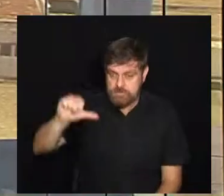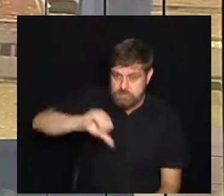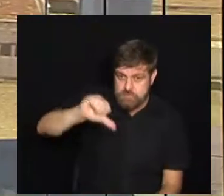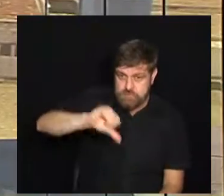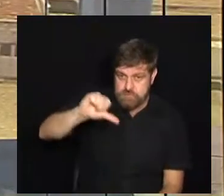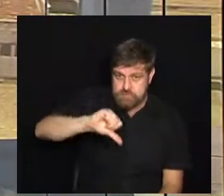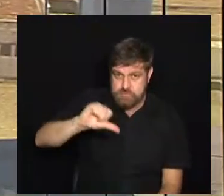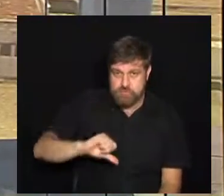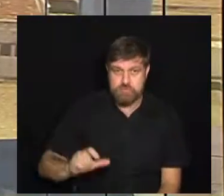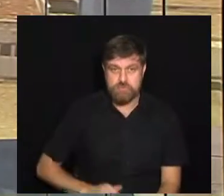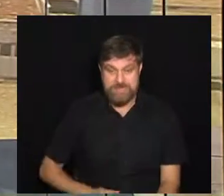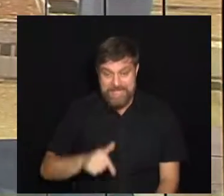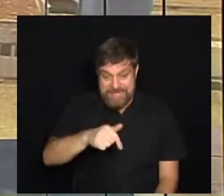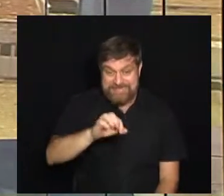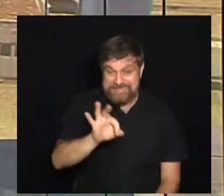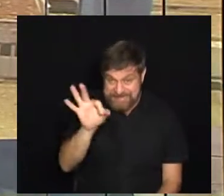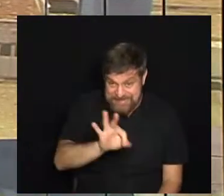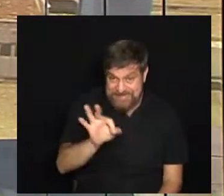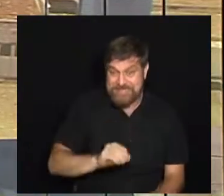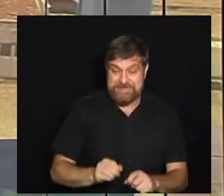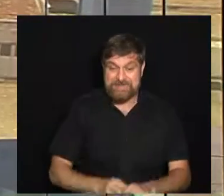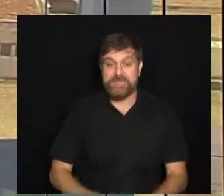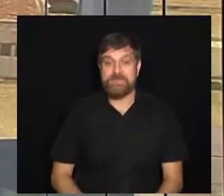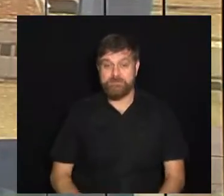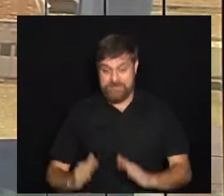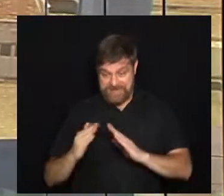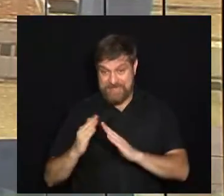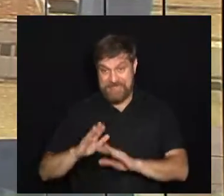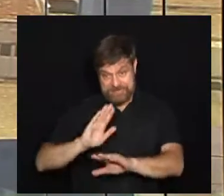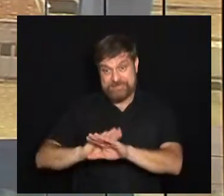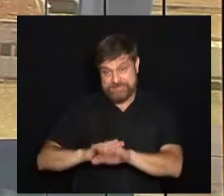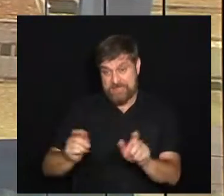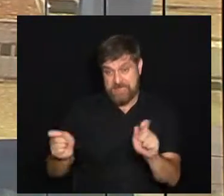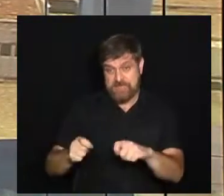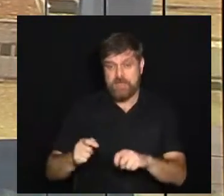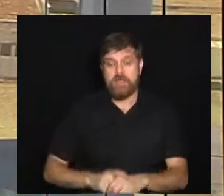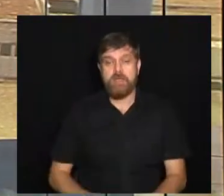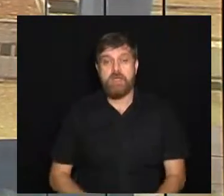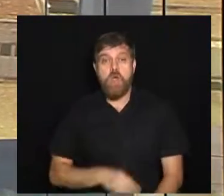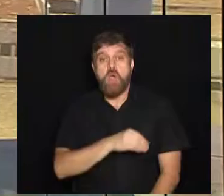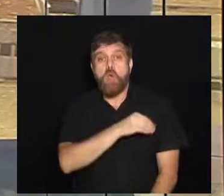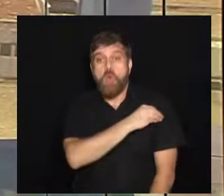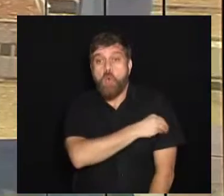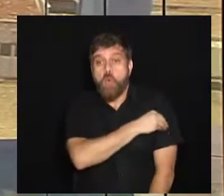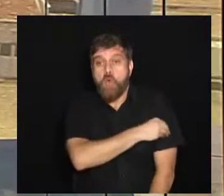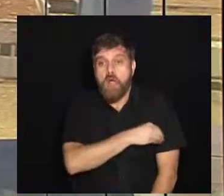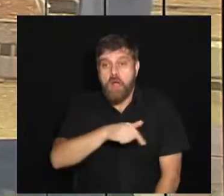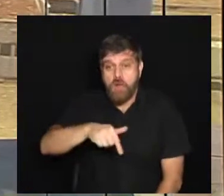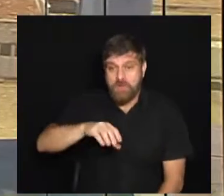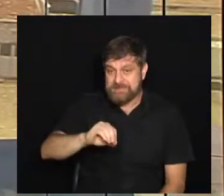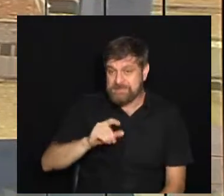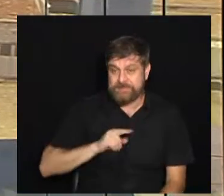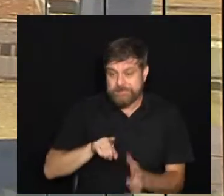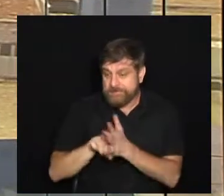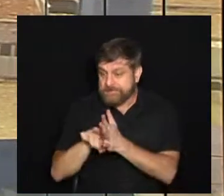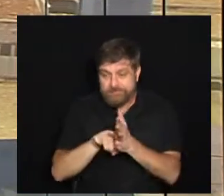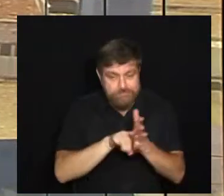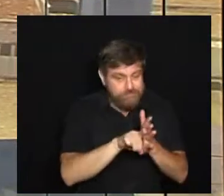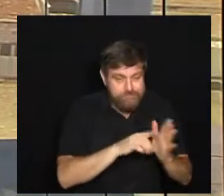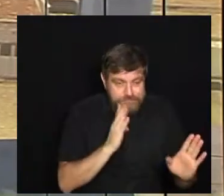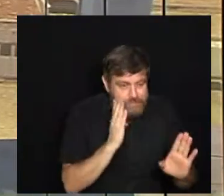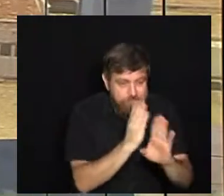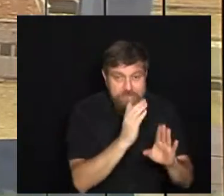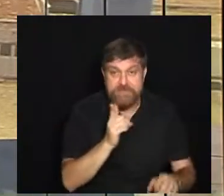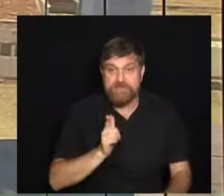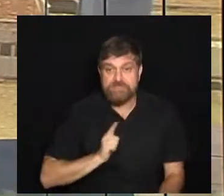álcool no a partir álcool 70 é possível fazer-se em casa inclusive é mas o álcool 70 funciona muito bem eu também não tinha achado álcool gel até ontem